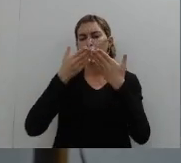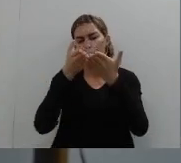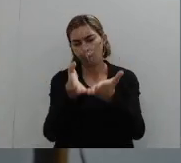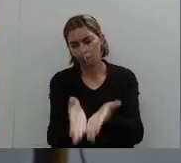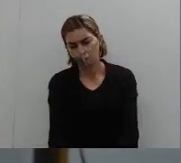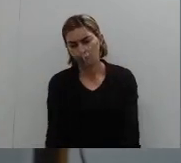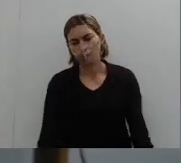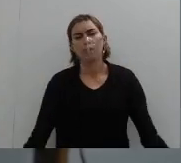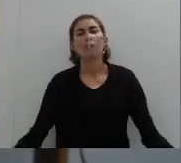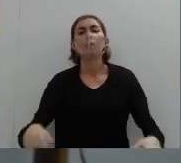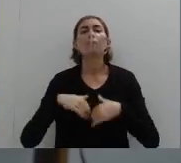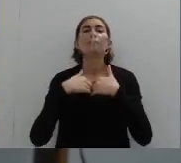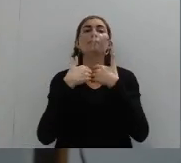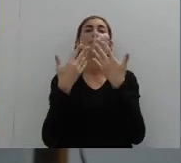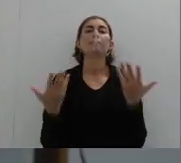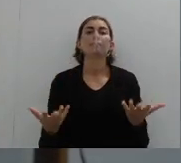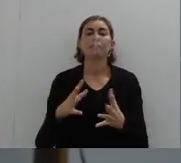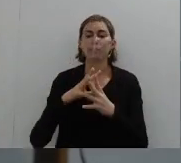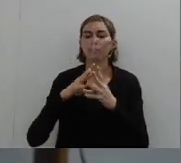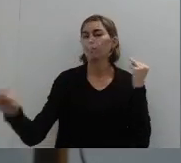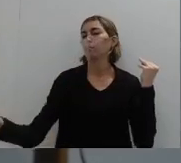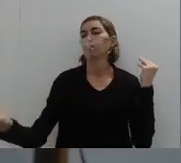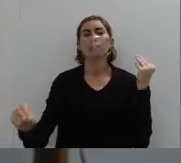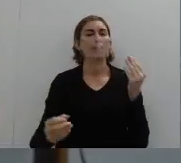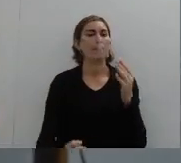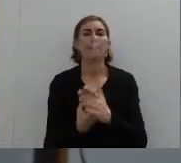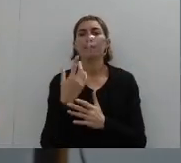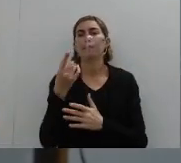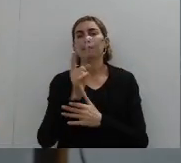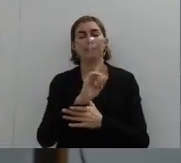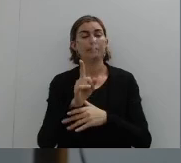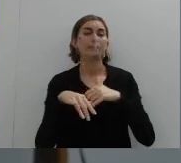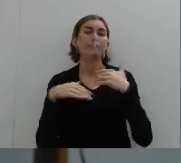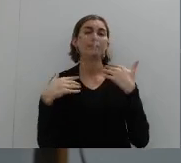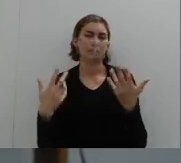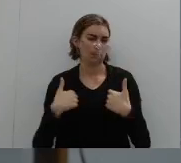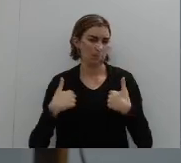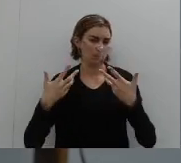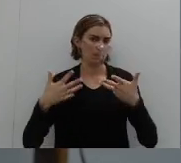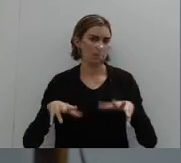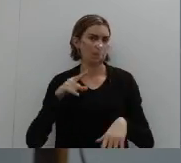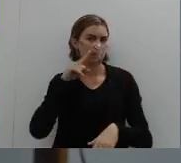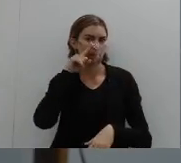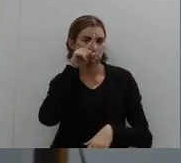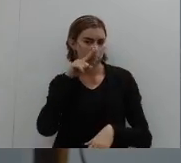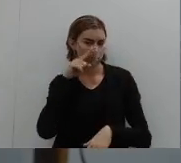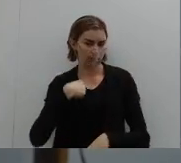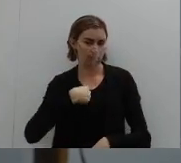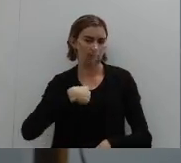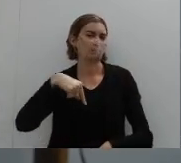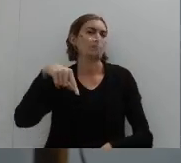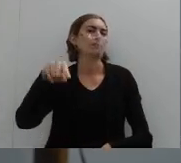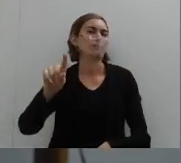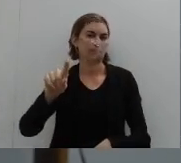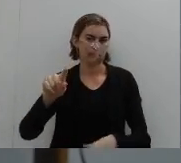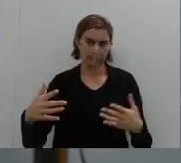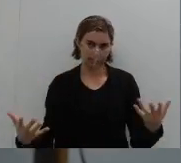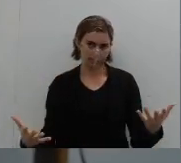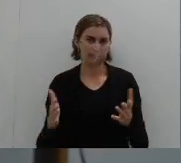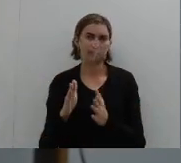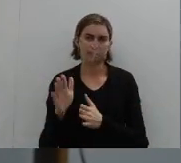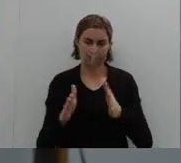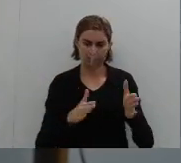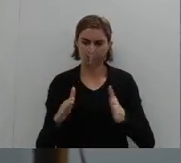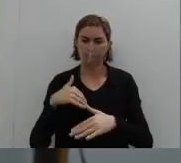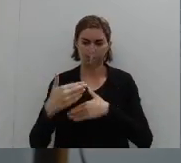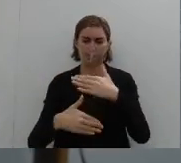afundam e não aparecem mais. Então, assim, eu não quero me arriscar a aparecer durante